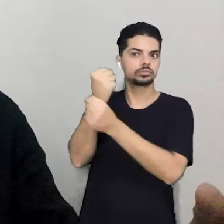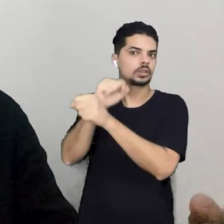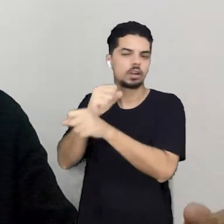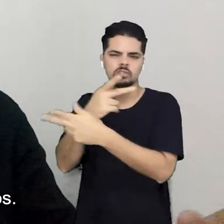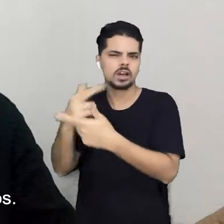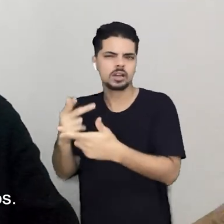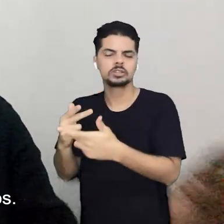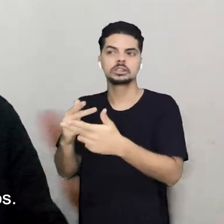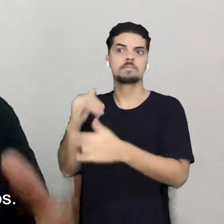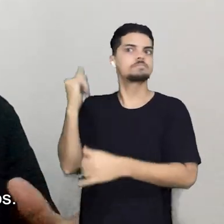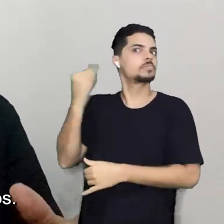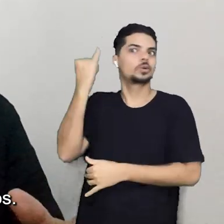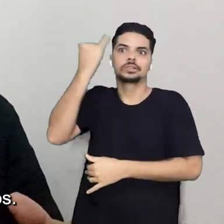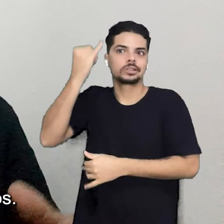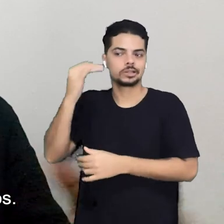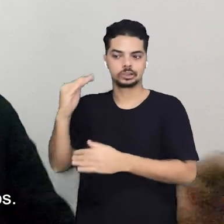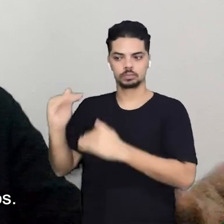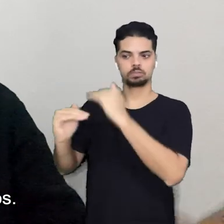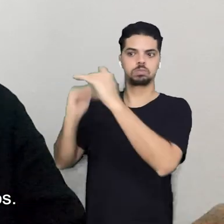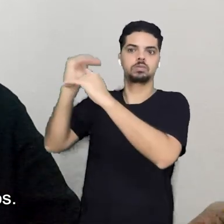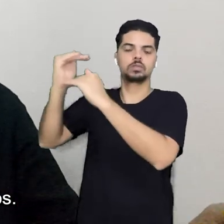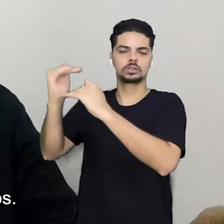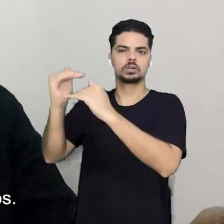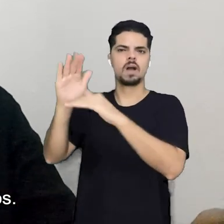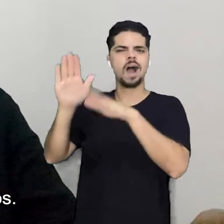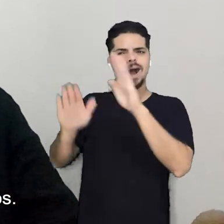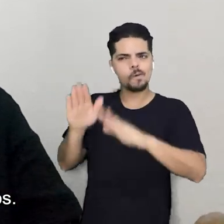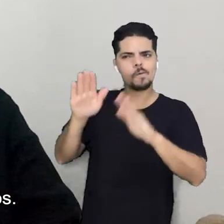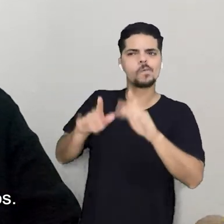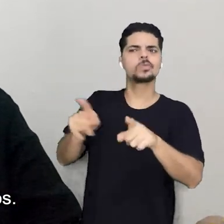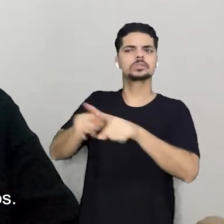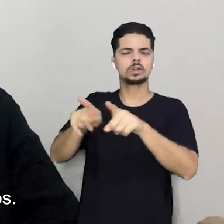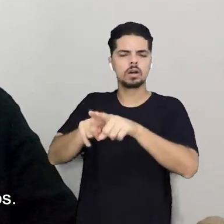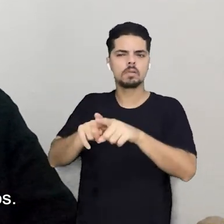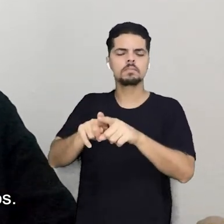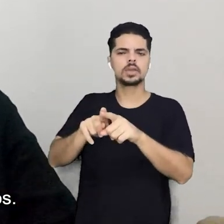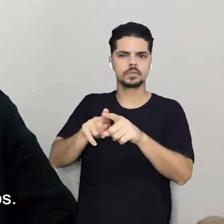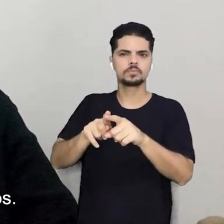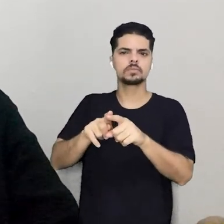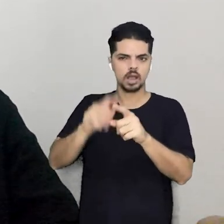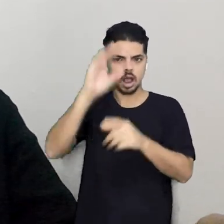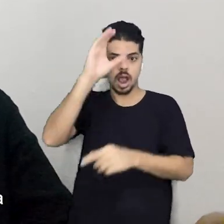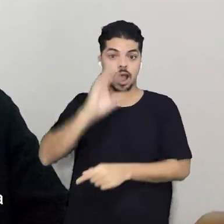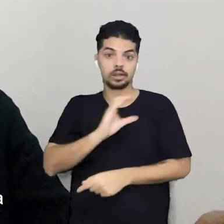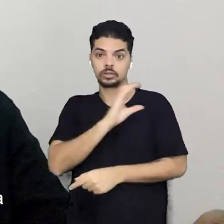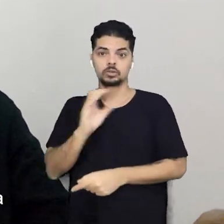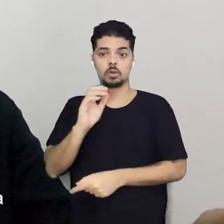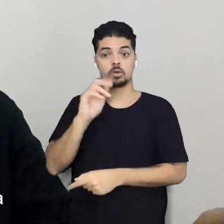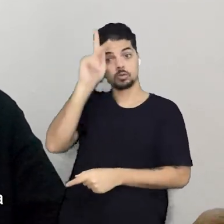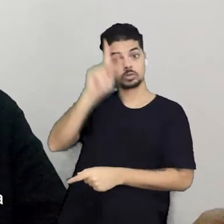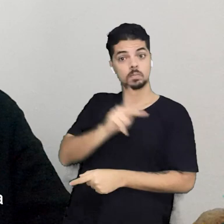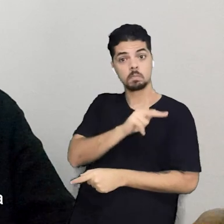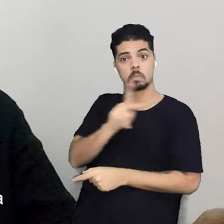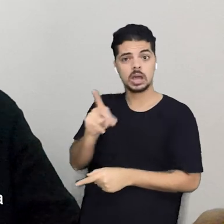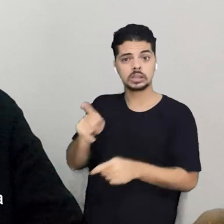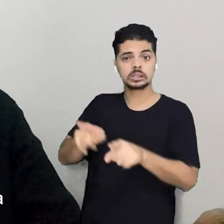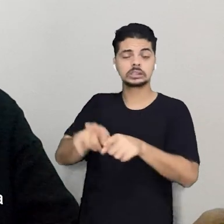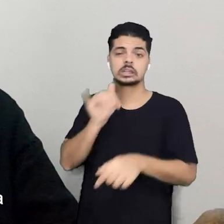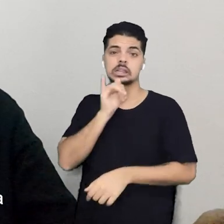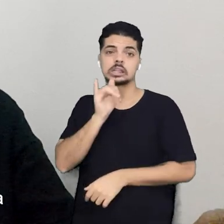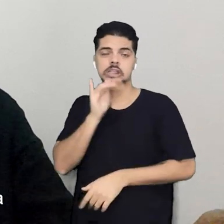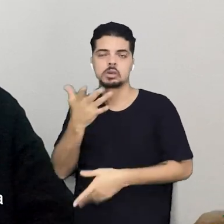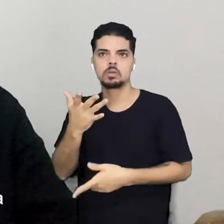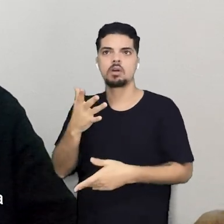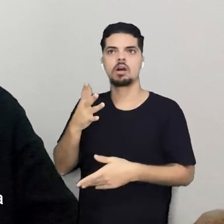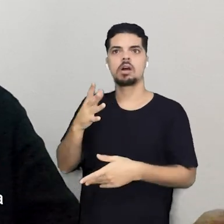desses redatores, eles eram clérigos ou advogados, e alguns ocupavam até cargos públicos. O autor, ele vai encerrar